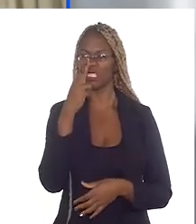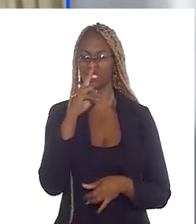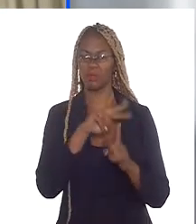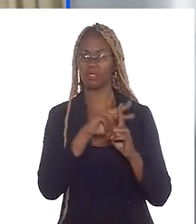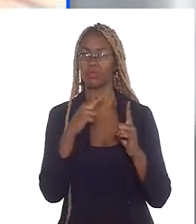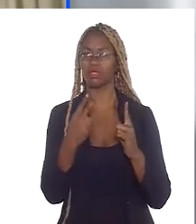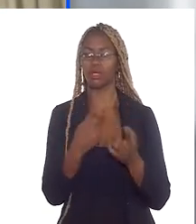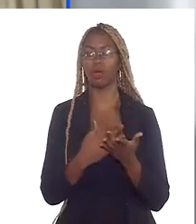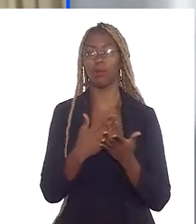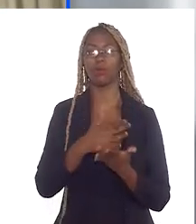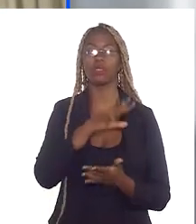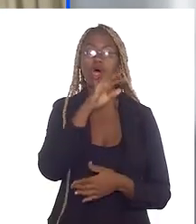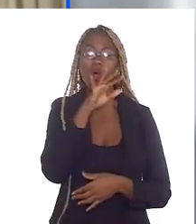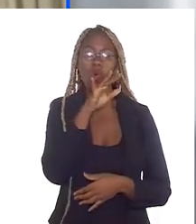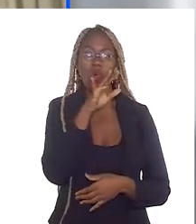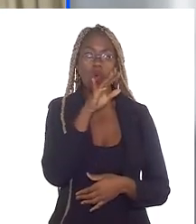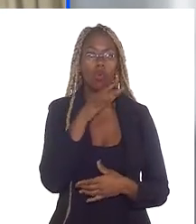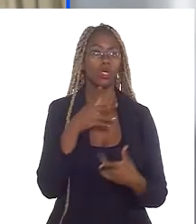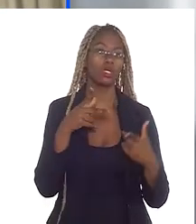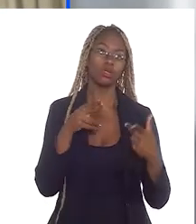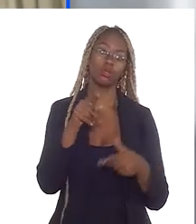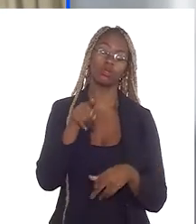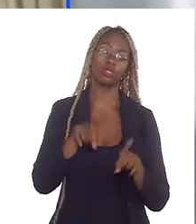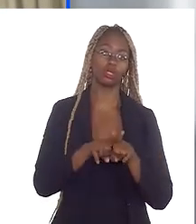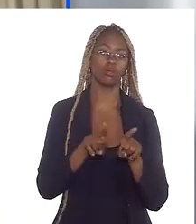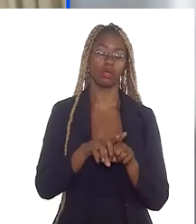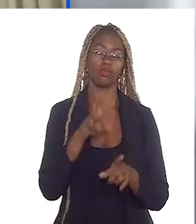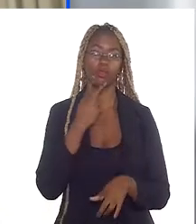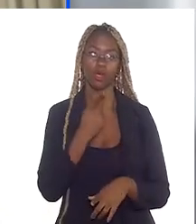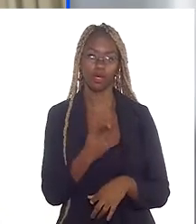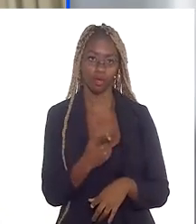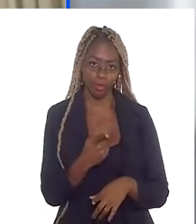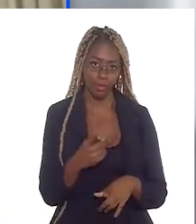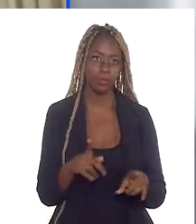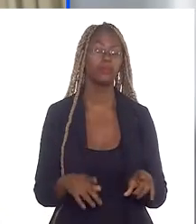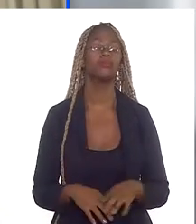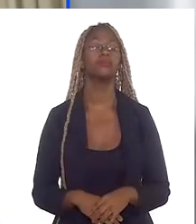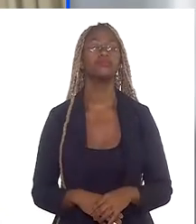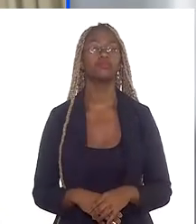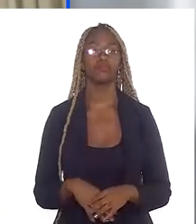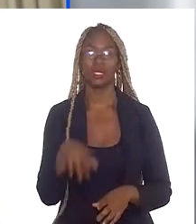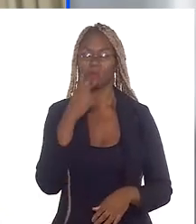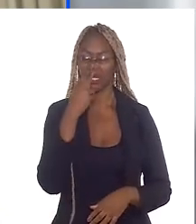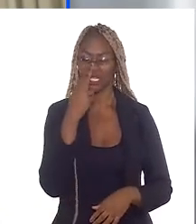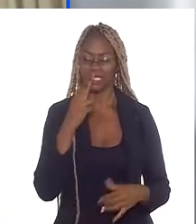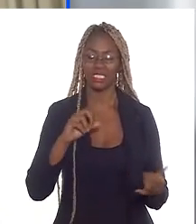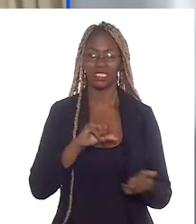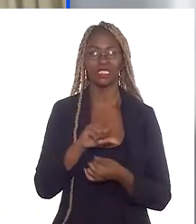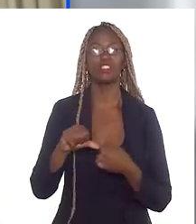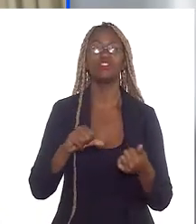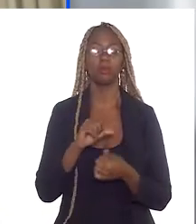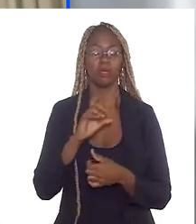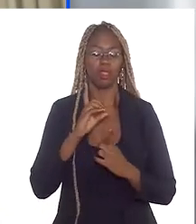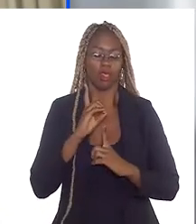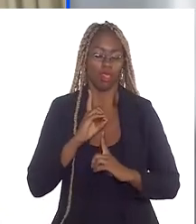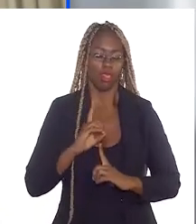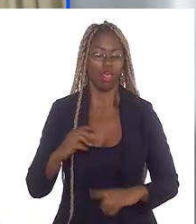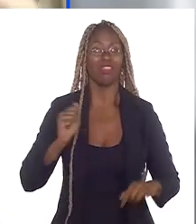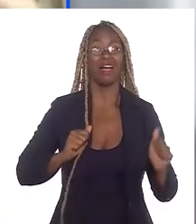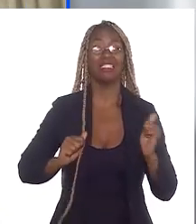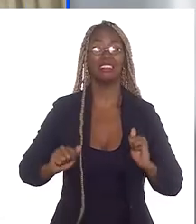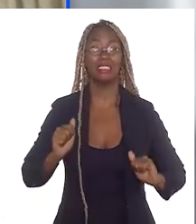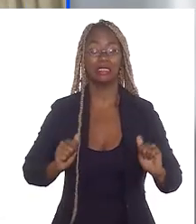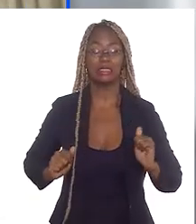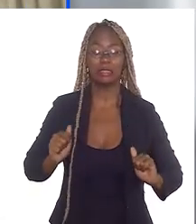ruins e isso como você introduzir muito bem também com a minha assim para muitas vezes para depressão